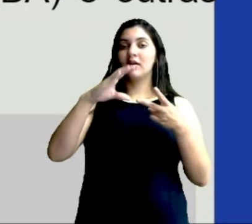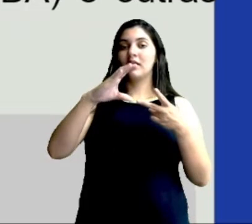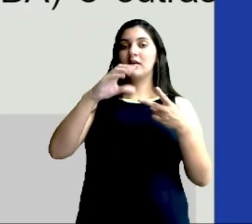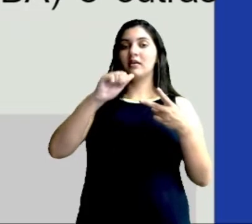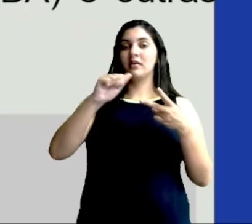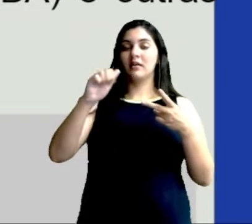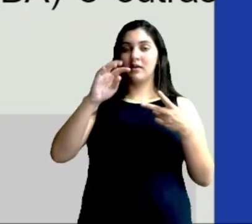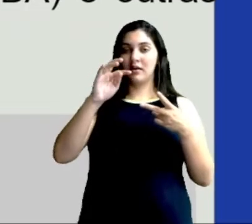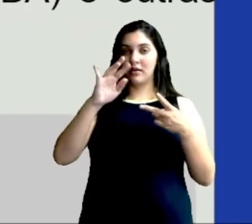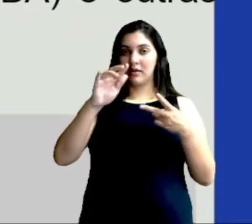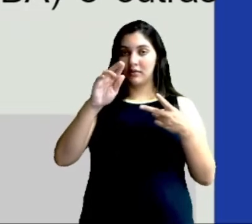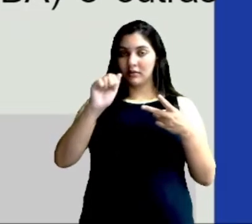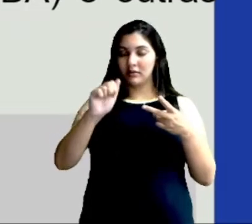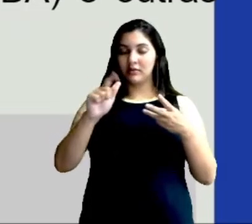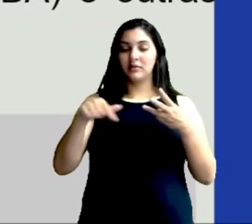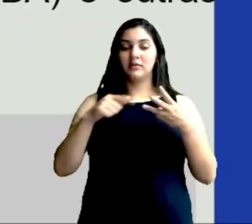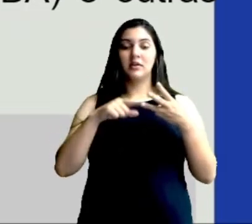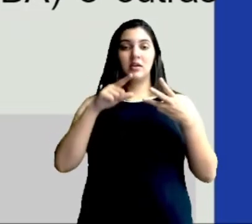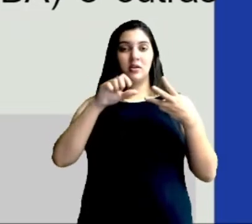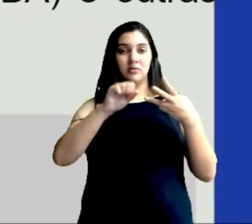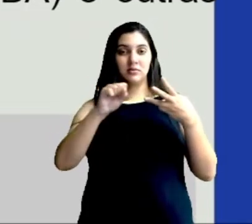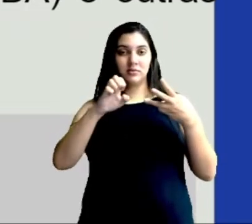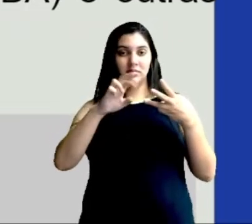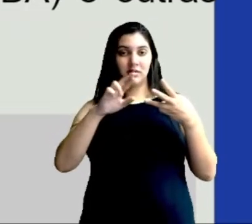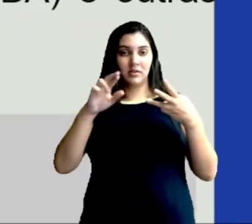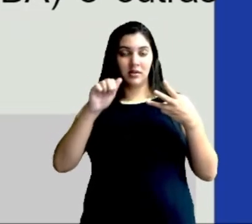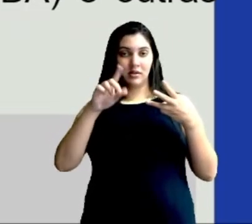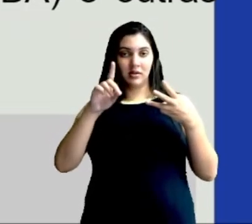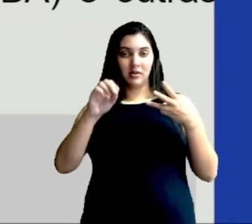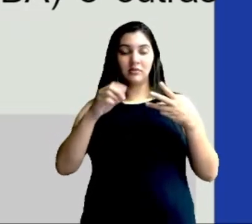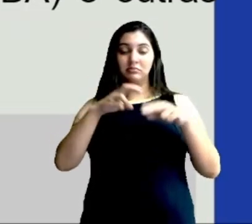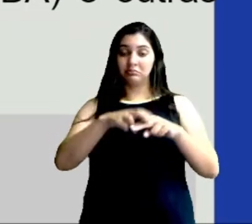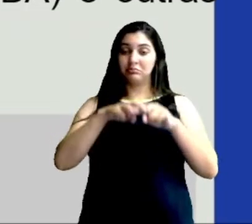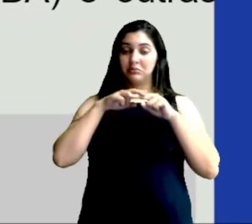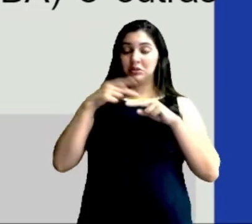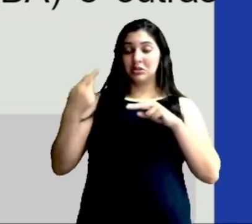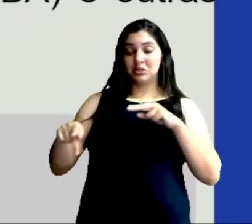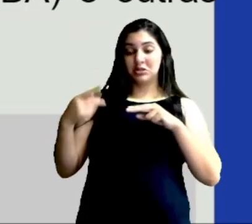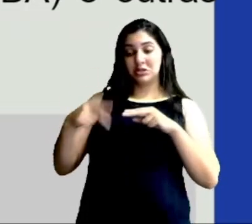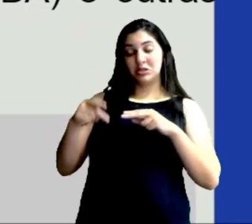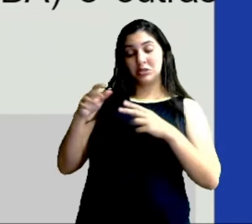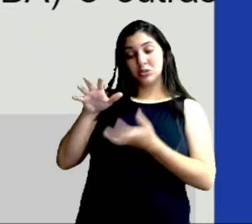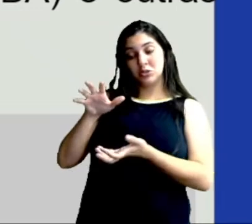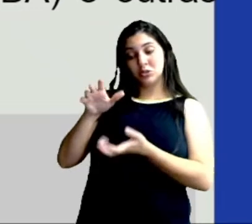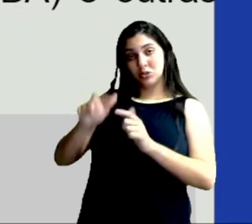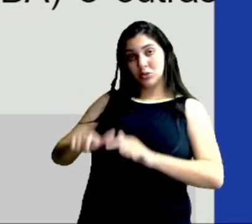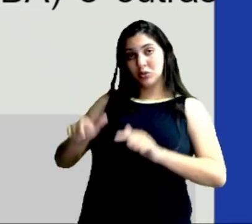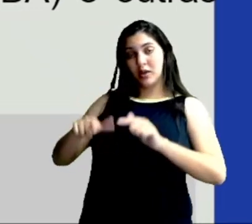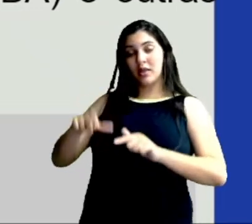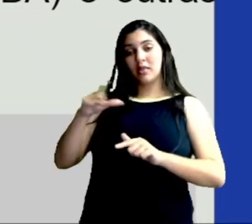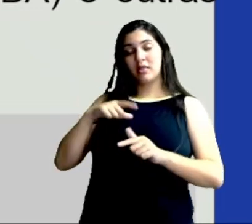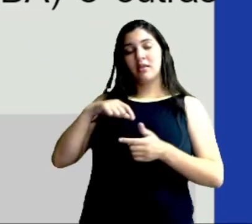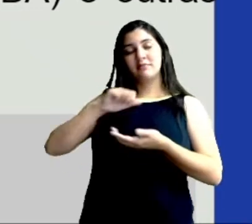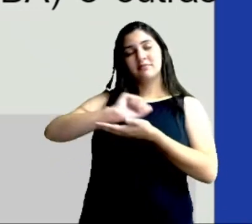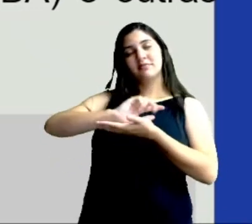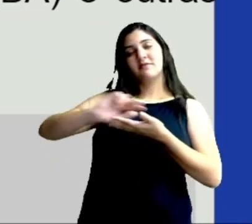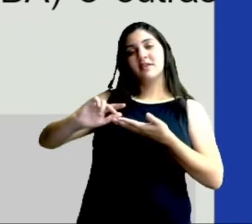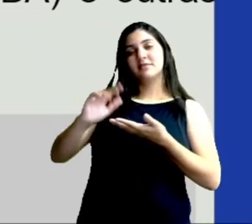pontos do Cerrado. Por isso, essa região apresenta inúmeras belezas